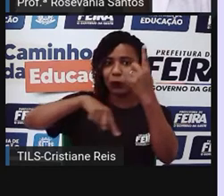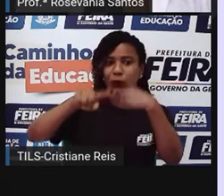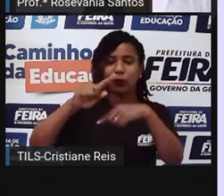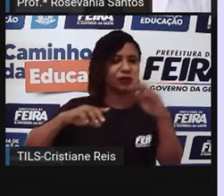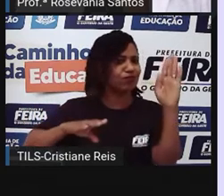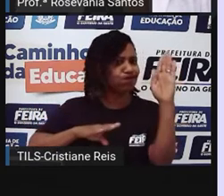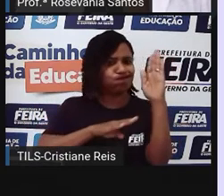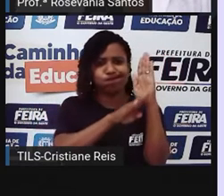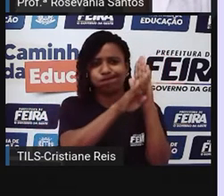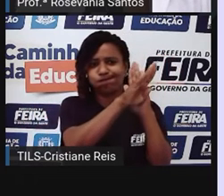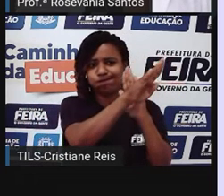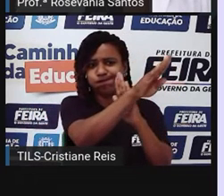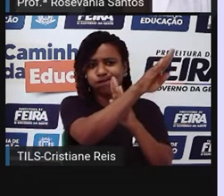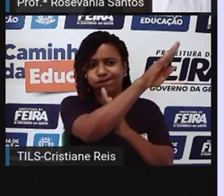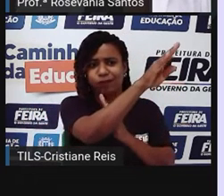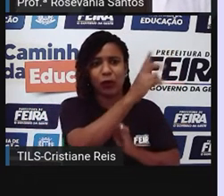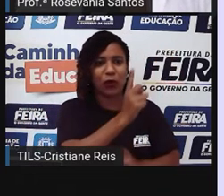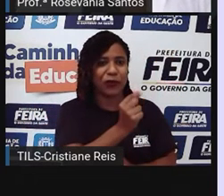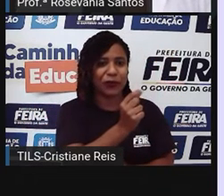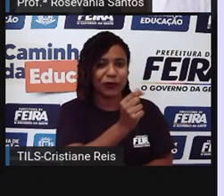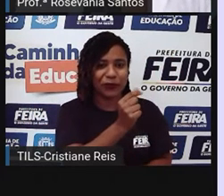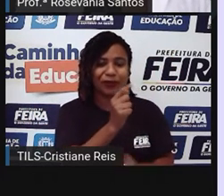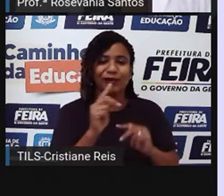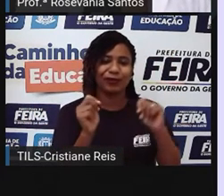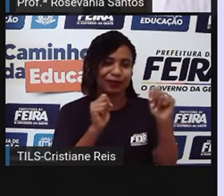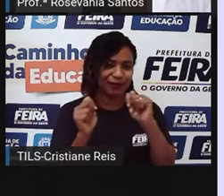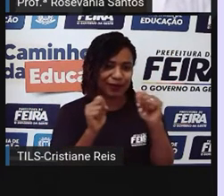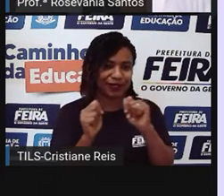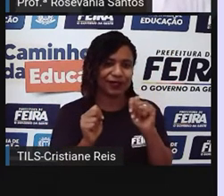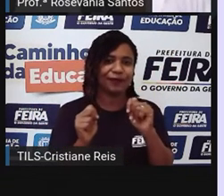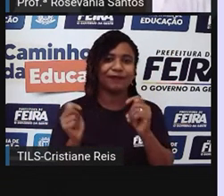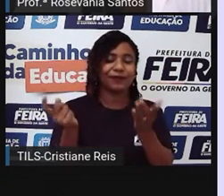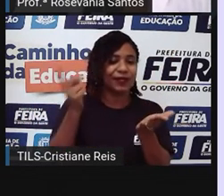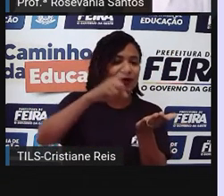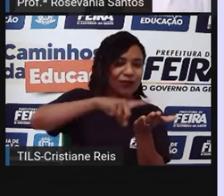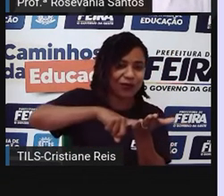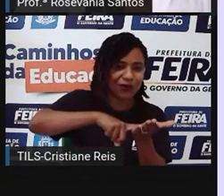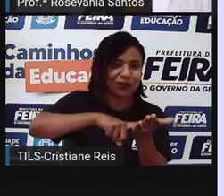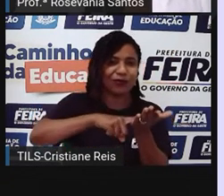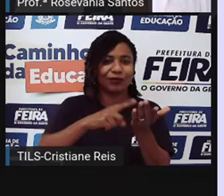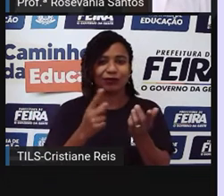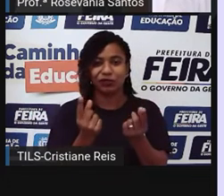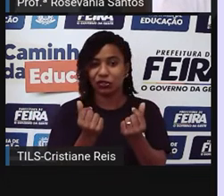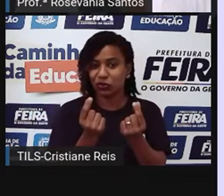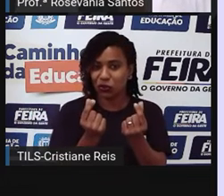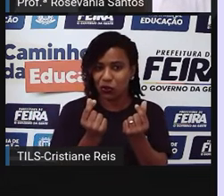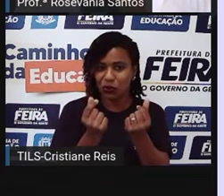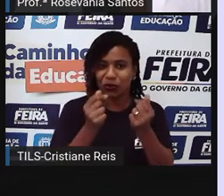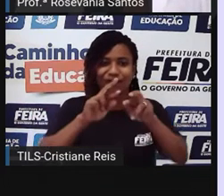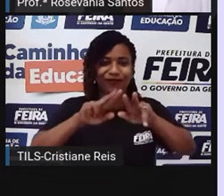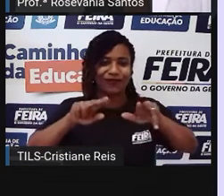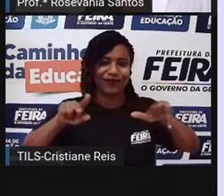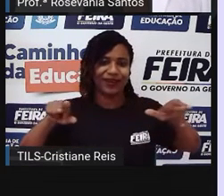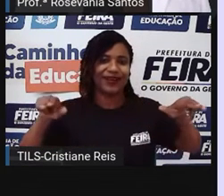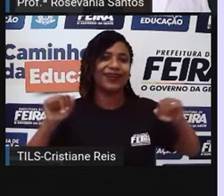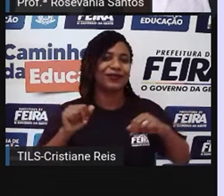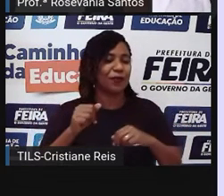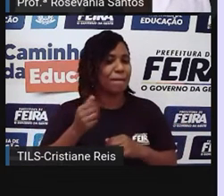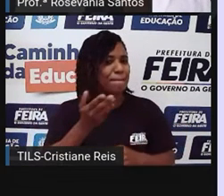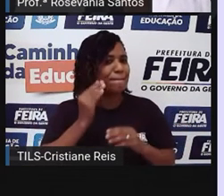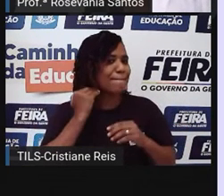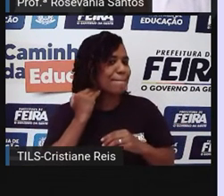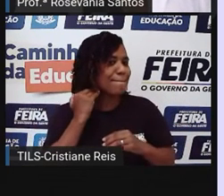vendo aqui uma série de coisas envolvendo a economia, acordos comerciais, moedas fortes, a questão, né, de